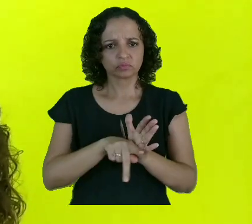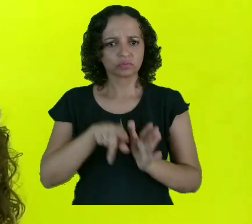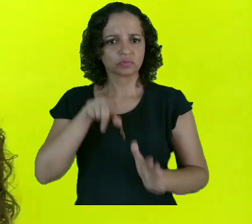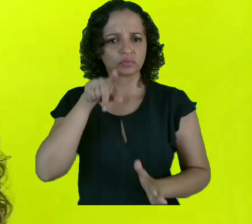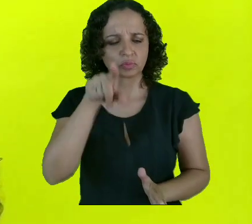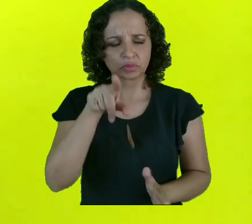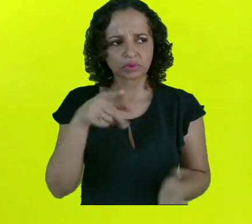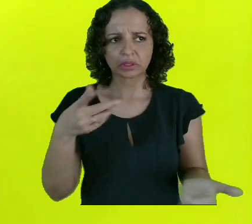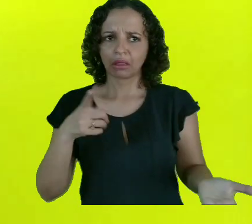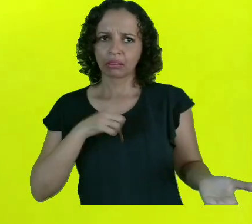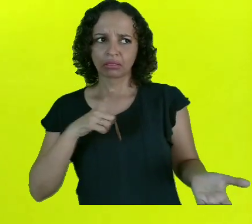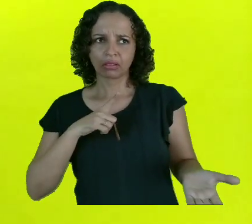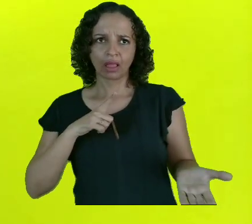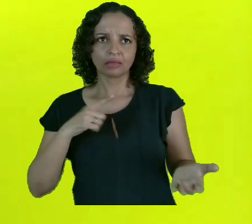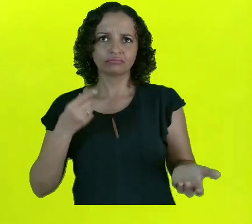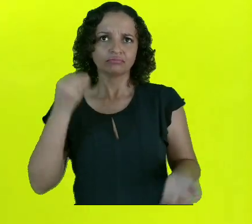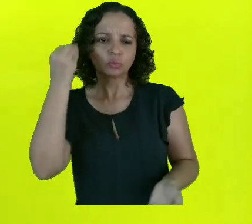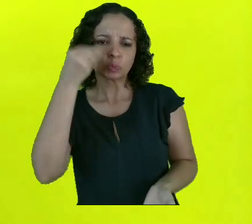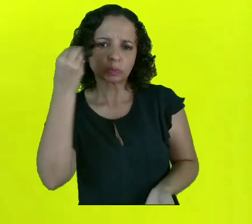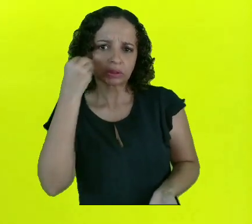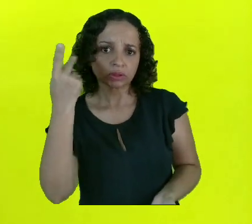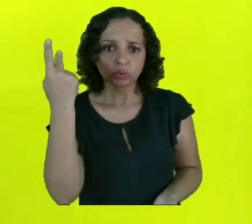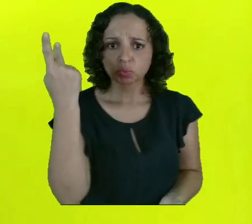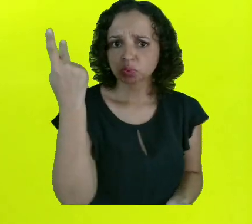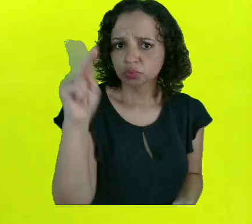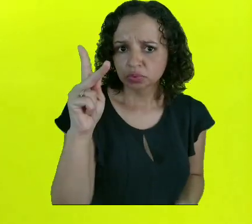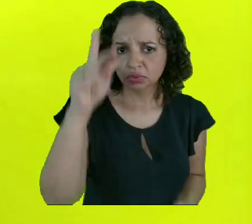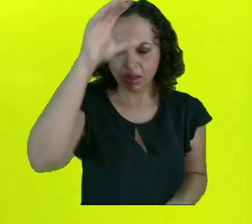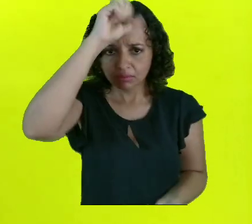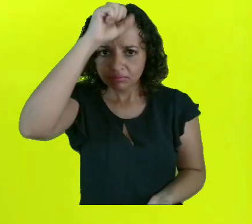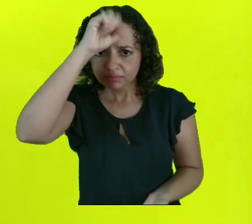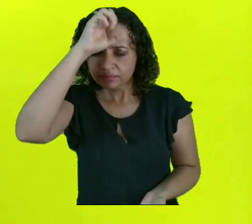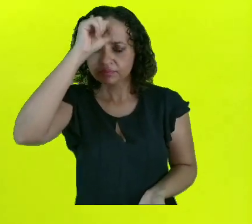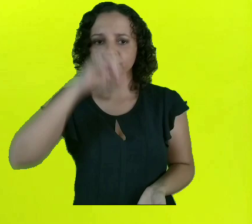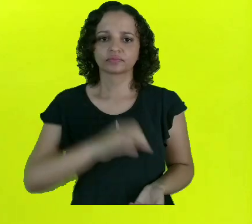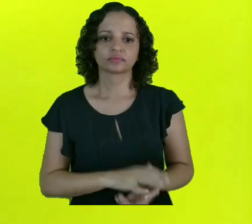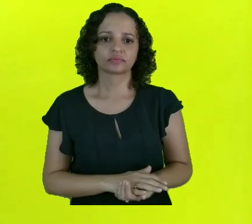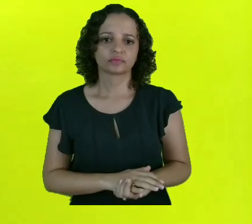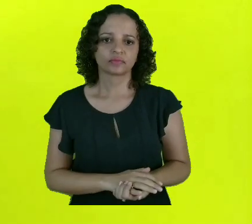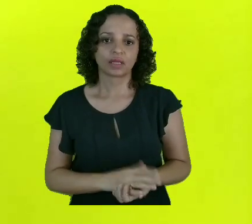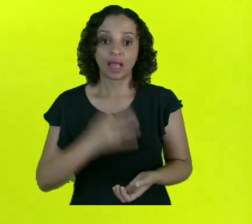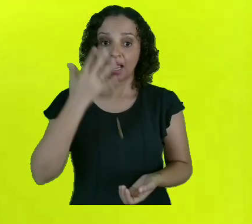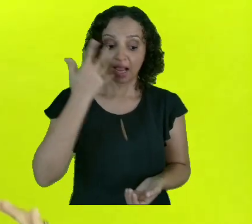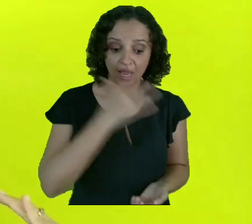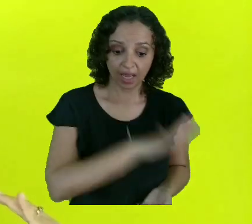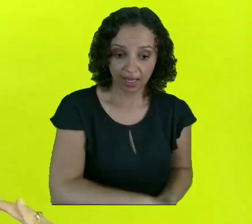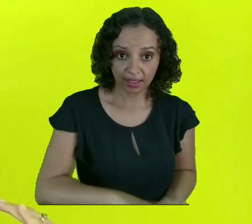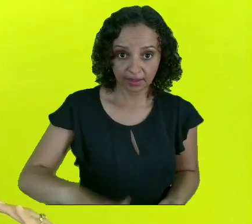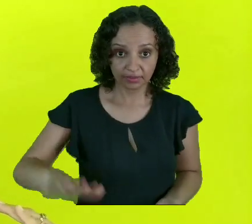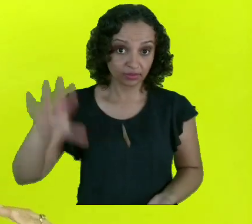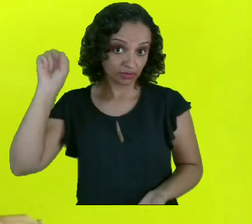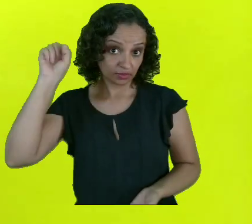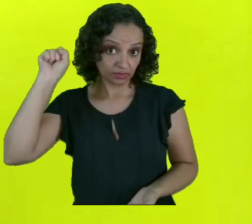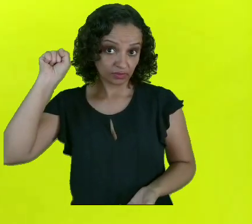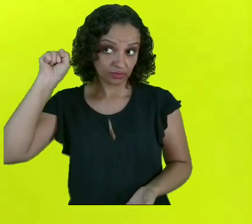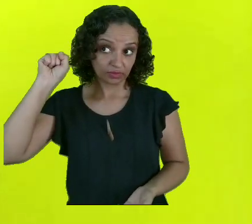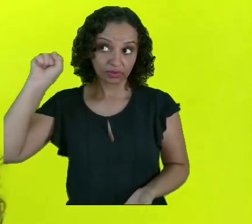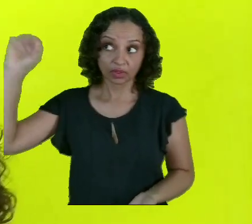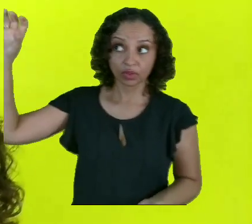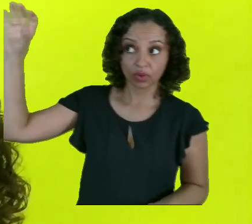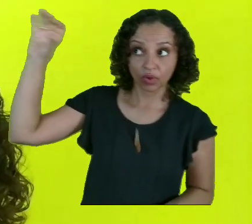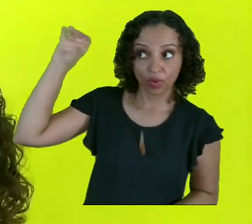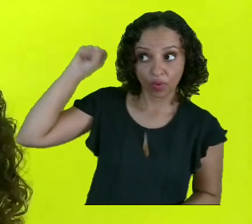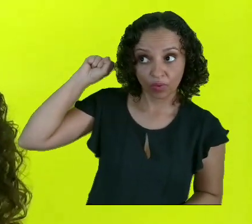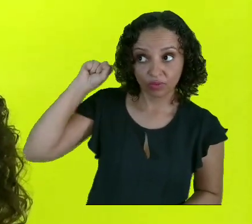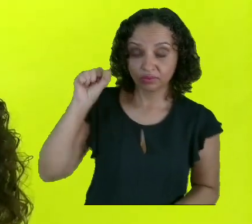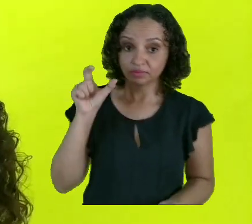que você adquiriu a partir das suas experiências. Então, a criança ouvinte, ela ouve e dentro